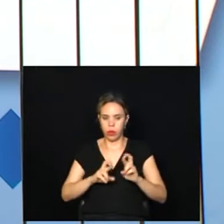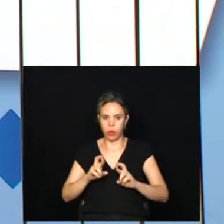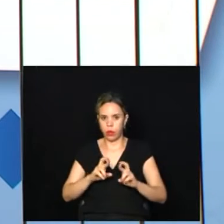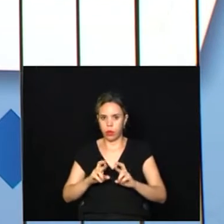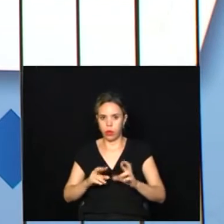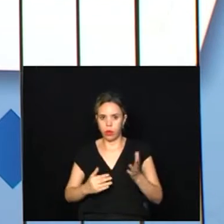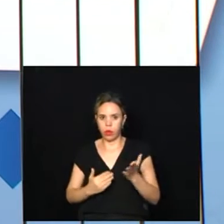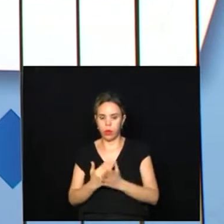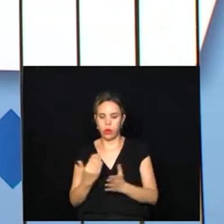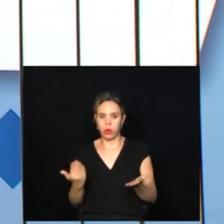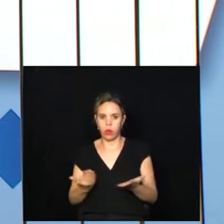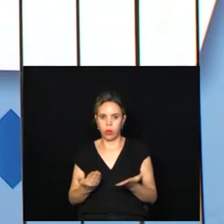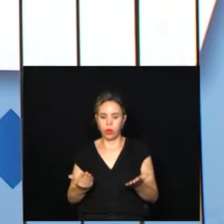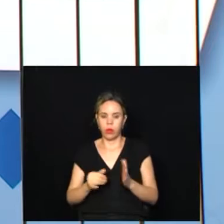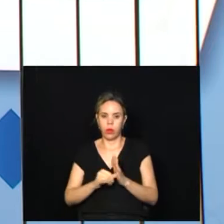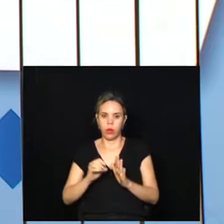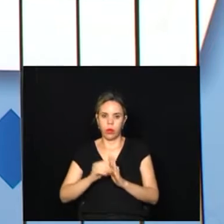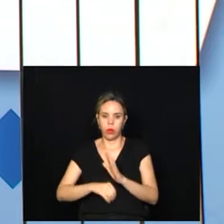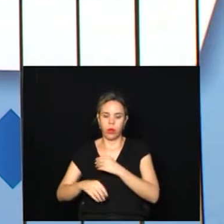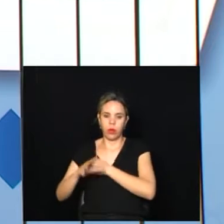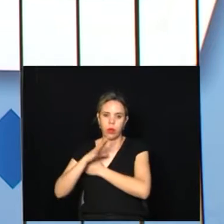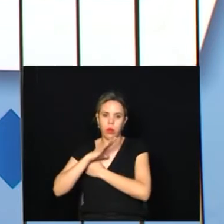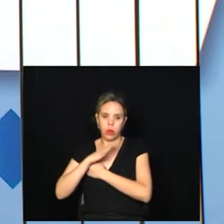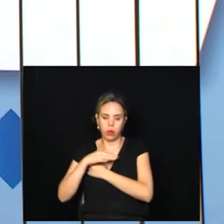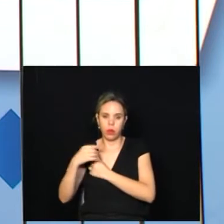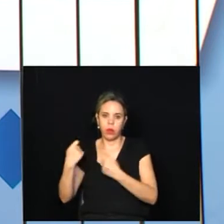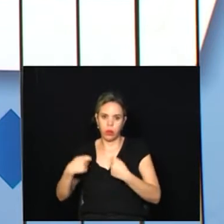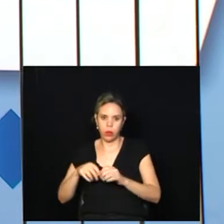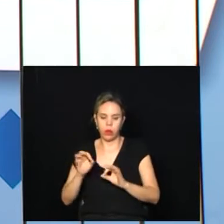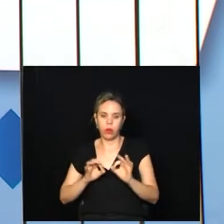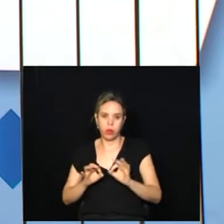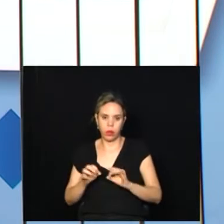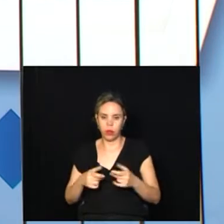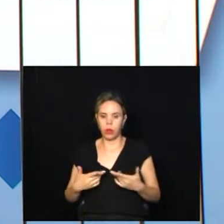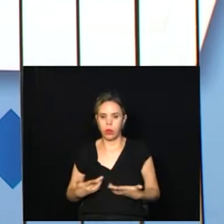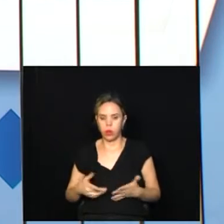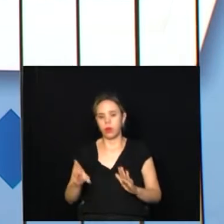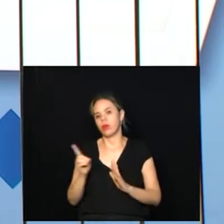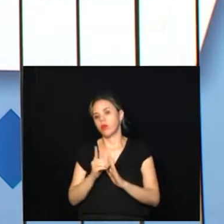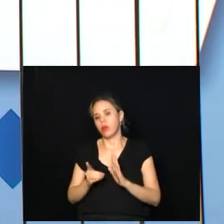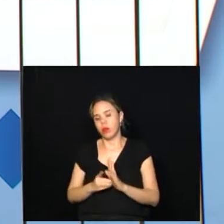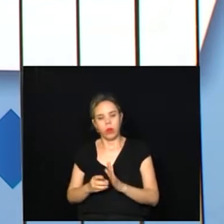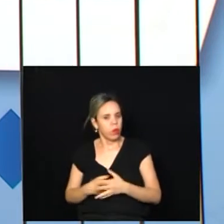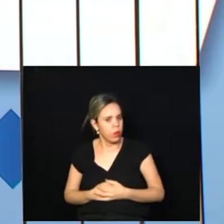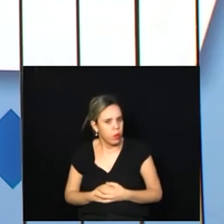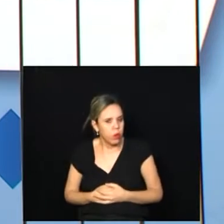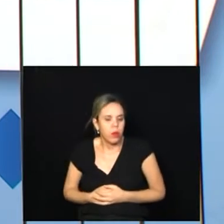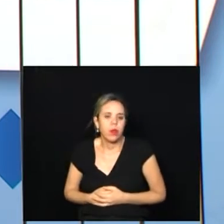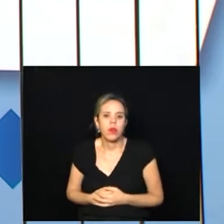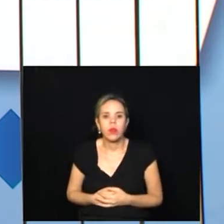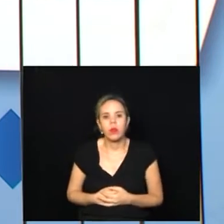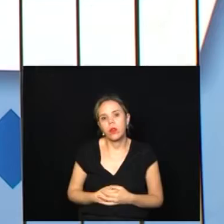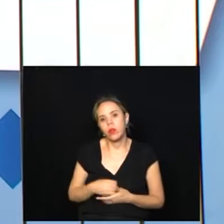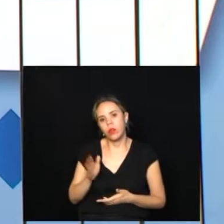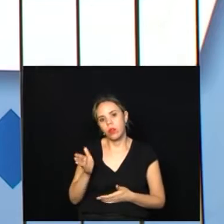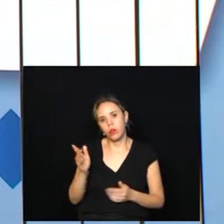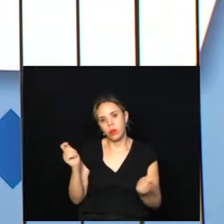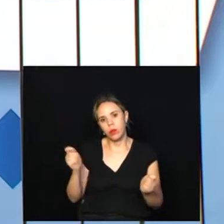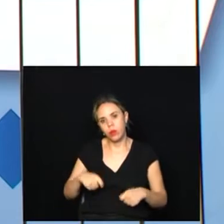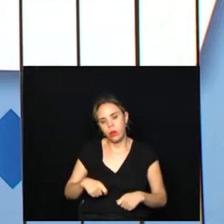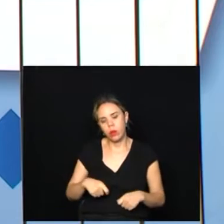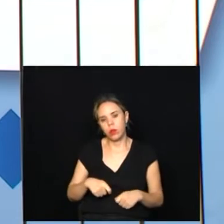sanção saiu hoje no Diário Oficial do município, mas precisa ser regulamentado com os decretos e critérios. Mas já é